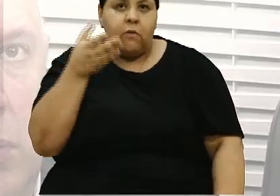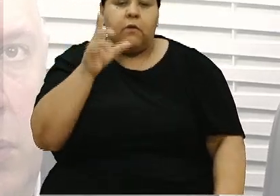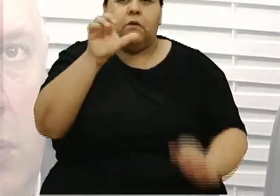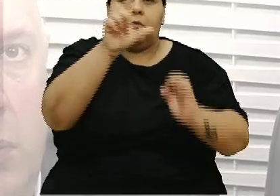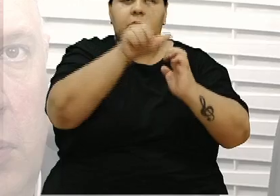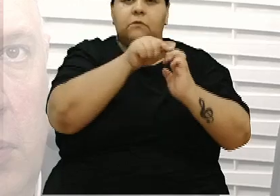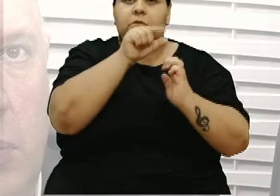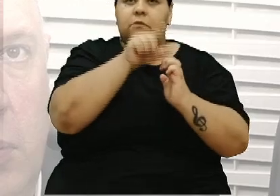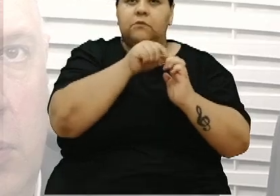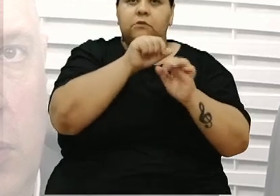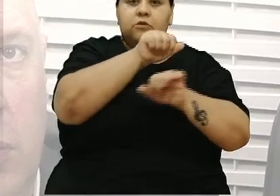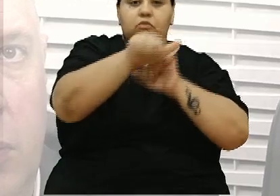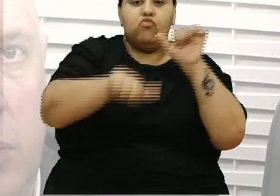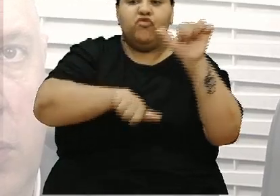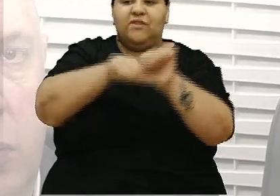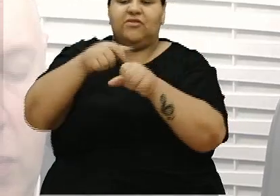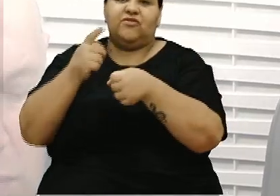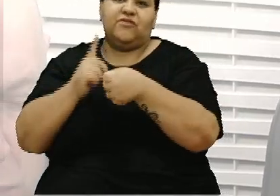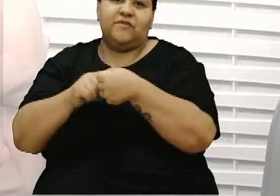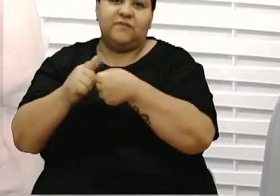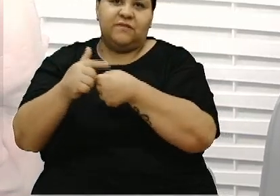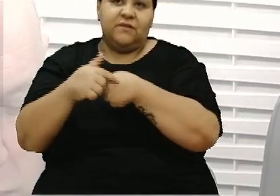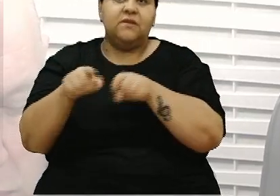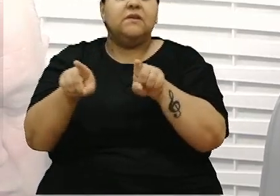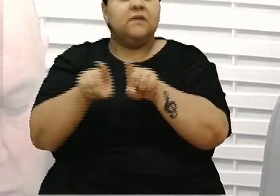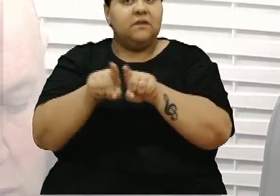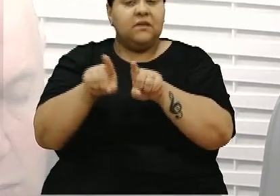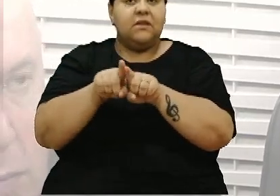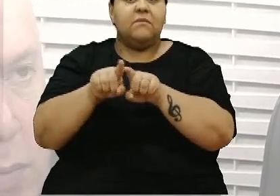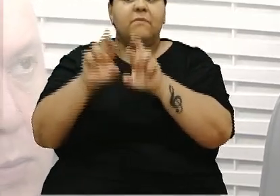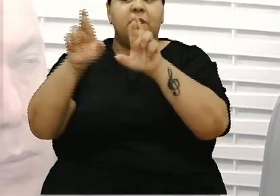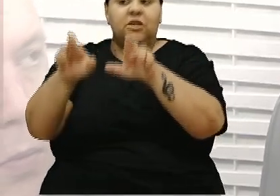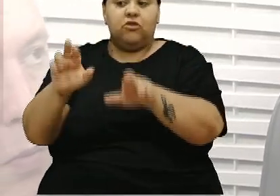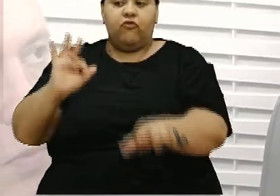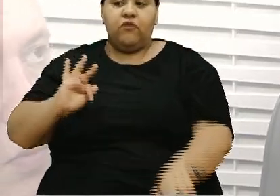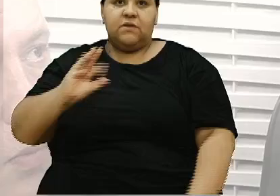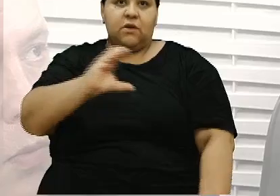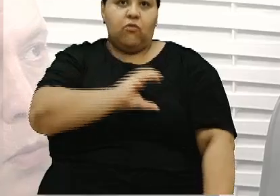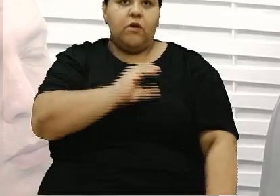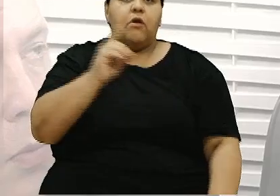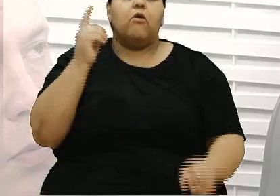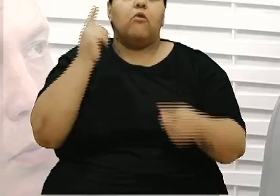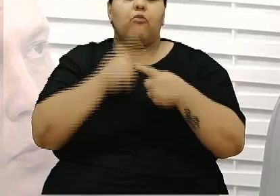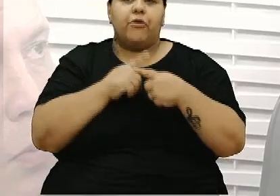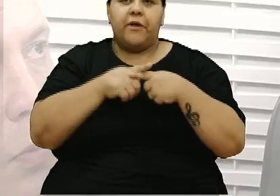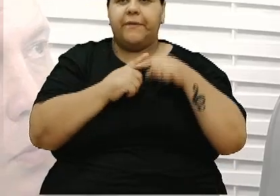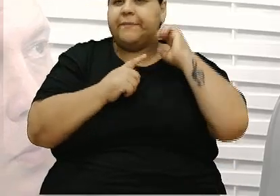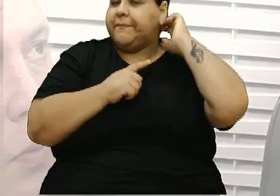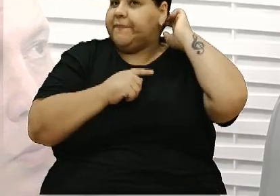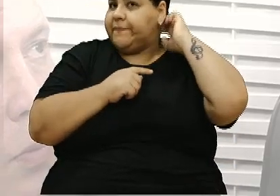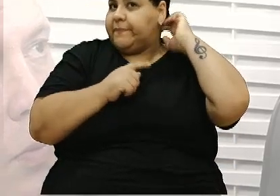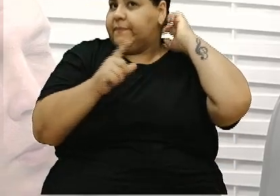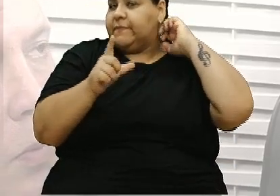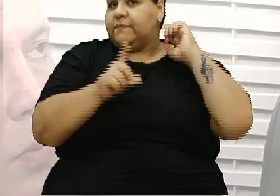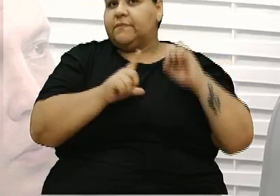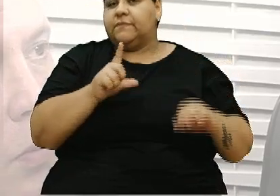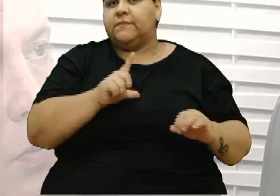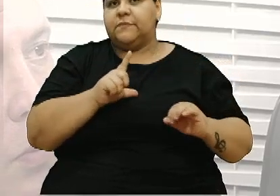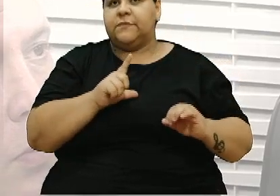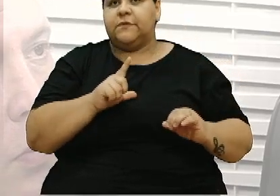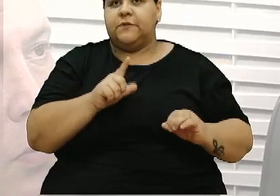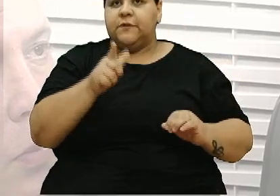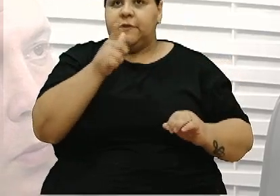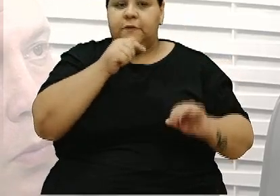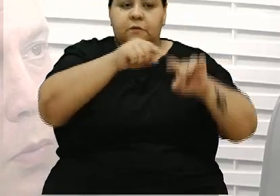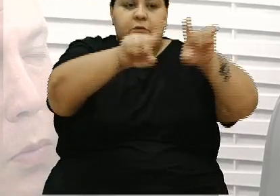que estão mudando de cidade, inclusive para a região de Flores da Cunha. Por quê? Porque tem a Zona das Águas, bacia